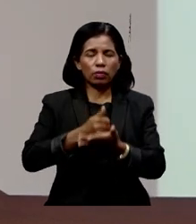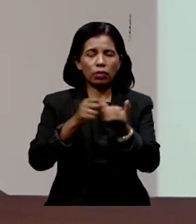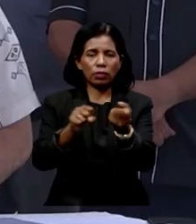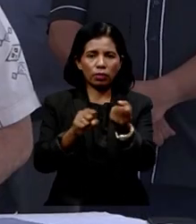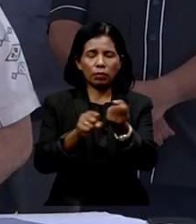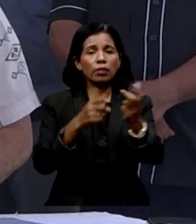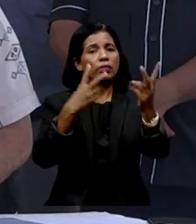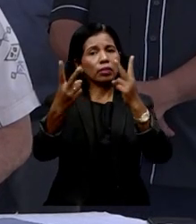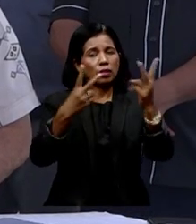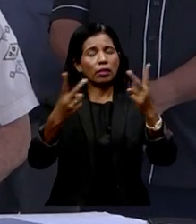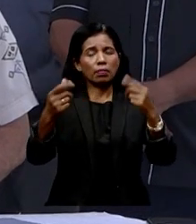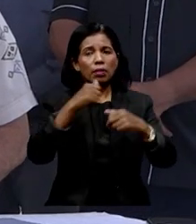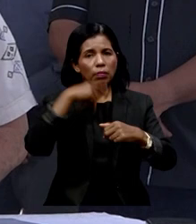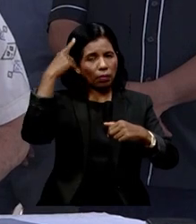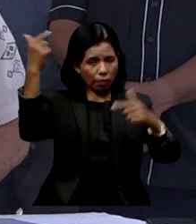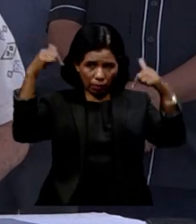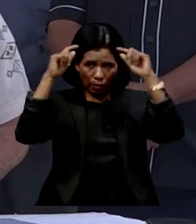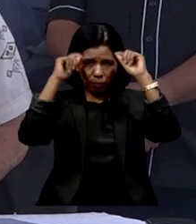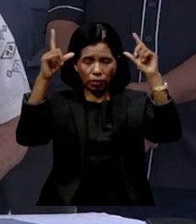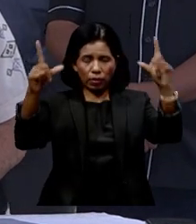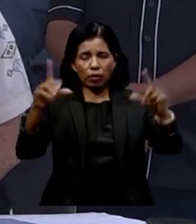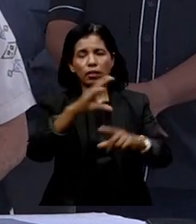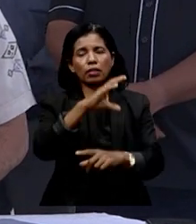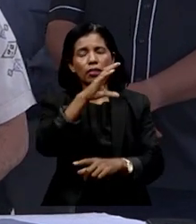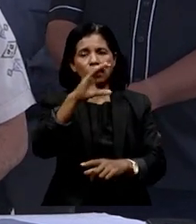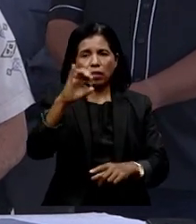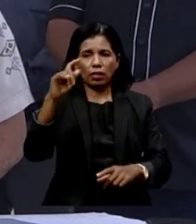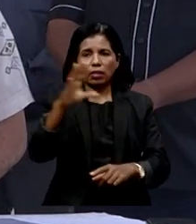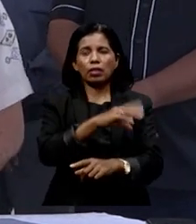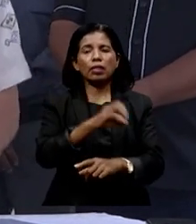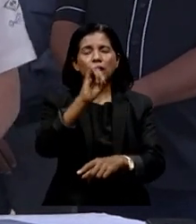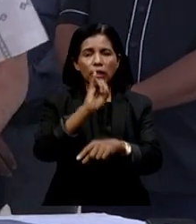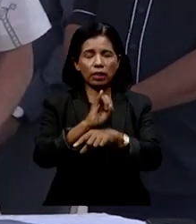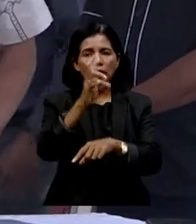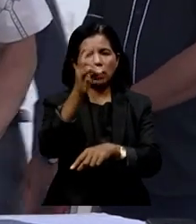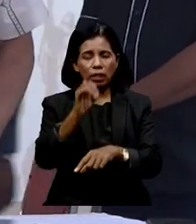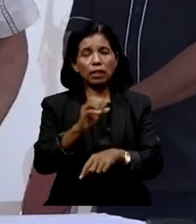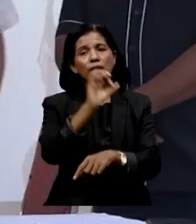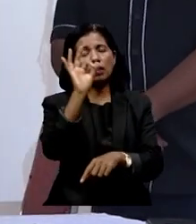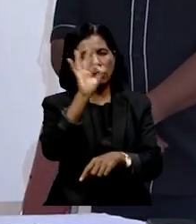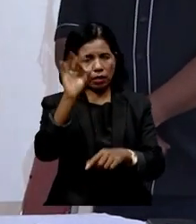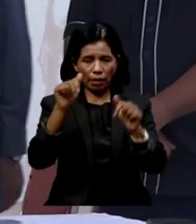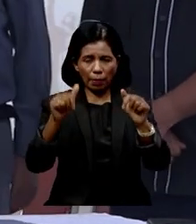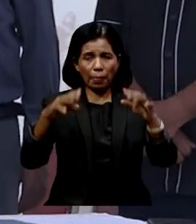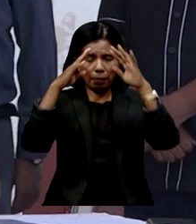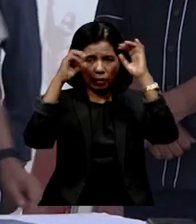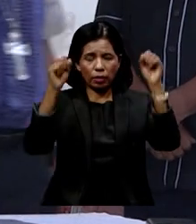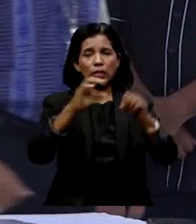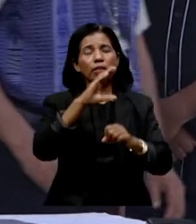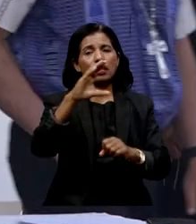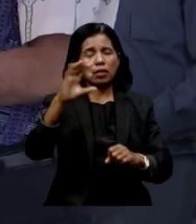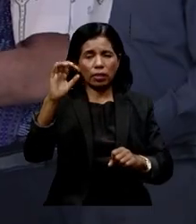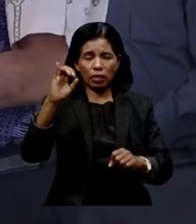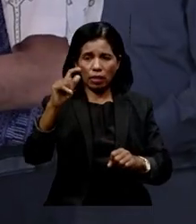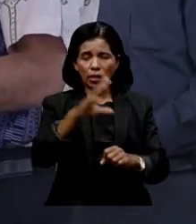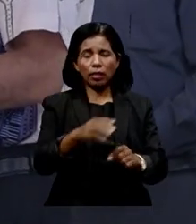para a visita Papa Francisco em Timor-Leste e a Câmara Eclesiástica Arquidiocese de Lissestane. Presidente da Sesseitele agradece a